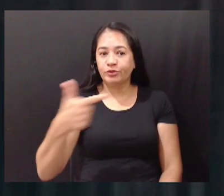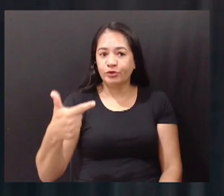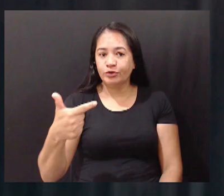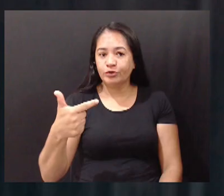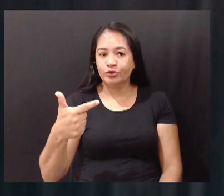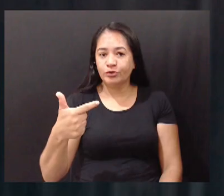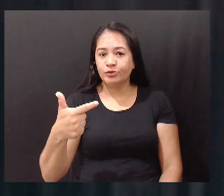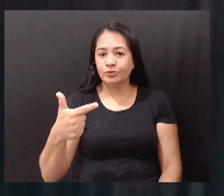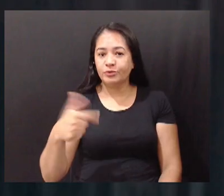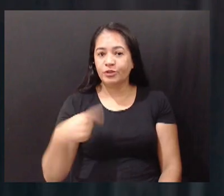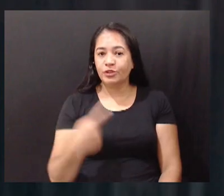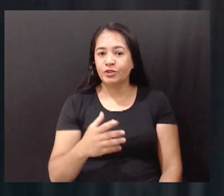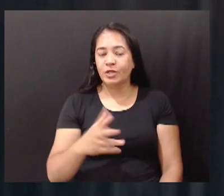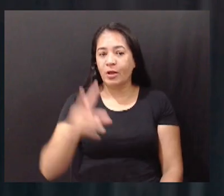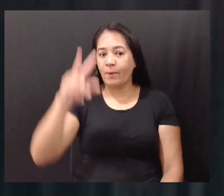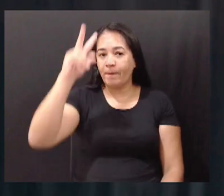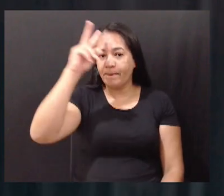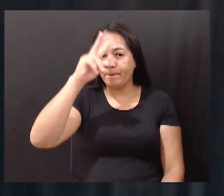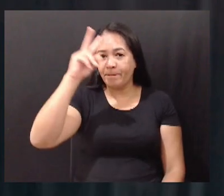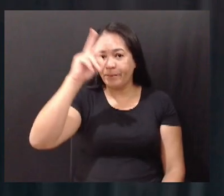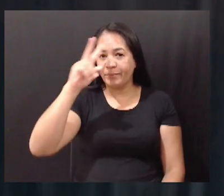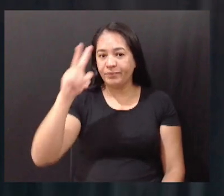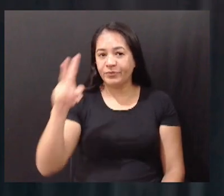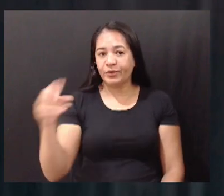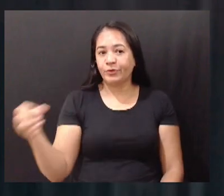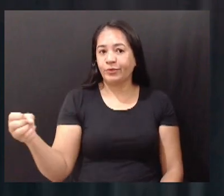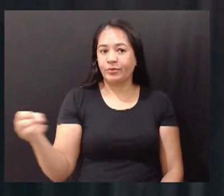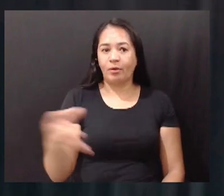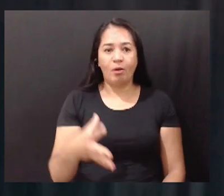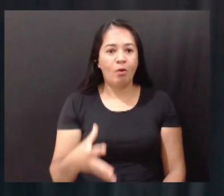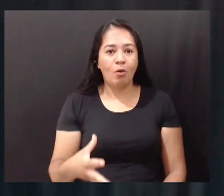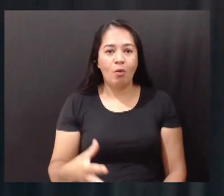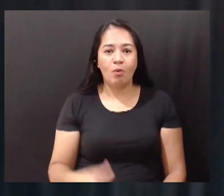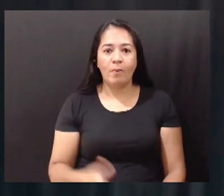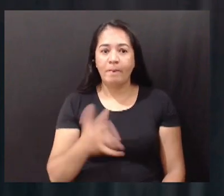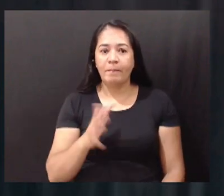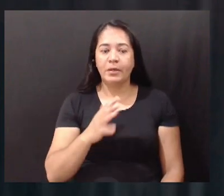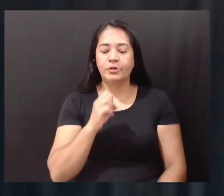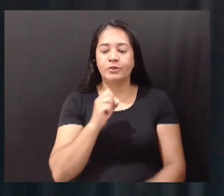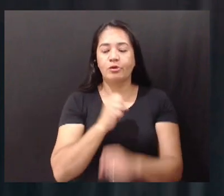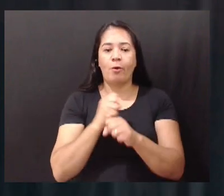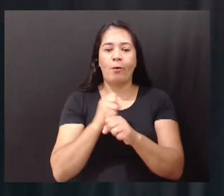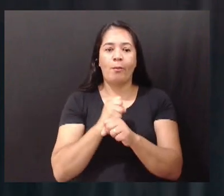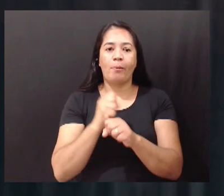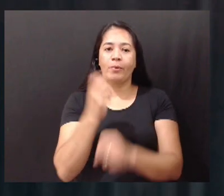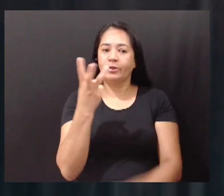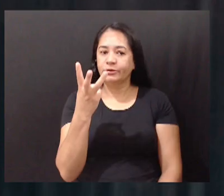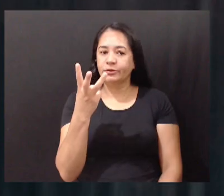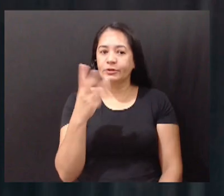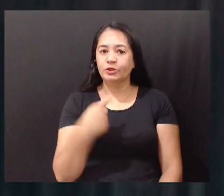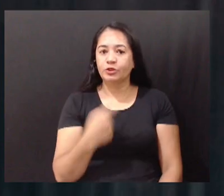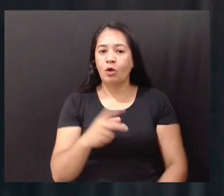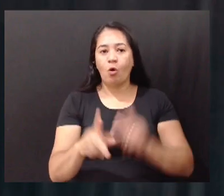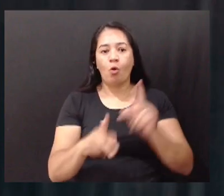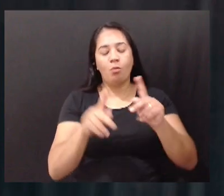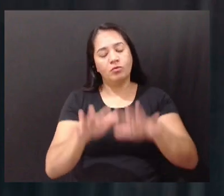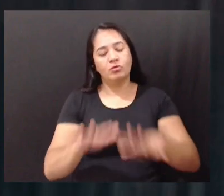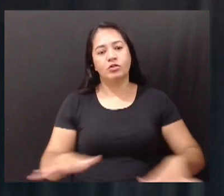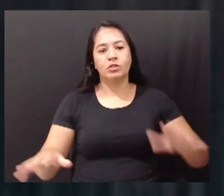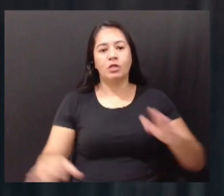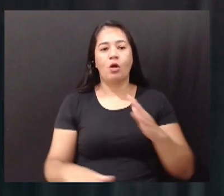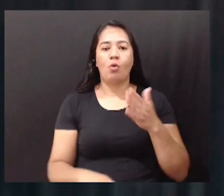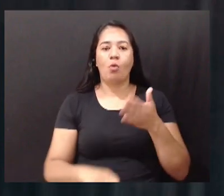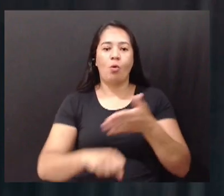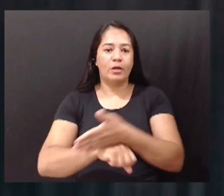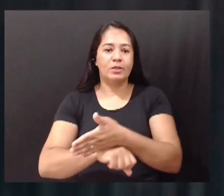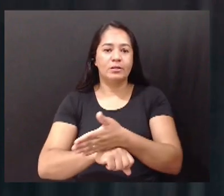de uma história muito recente, que tem mais ou menos 3 anos que nós, população geral, temos tido acesso a essa tecnologia,